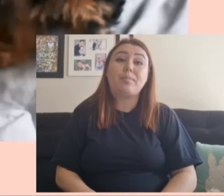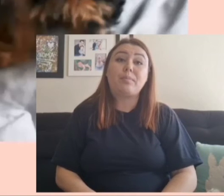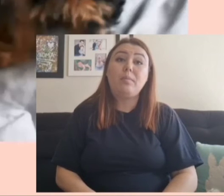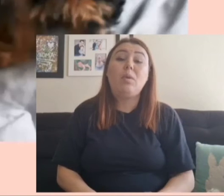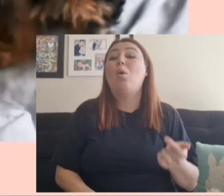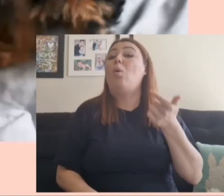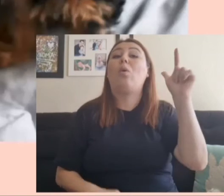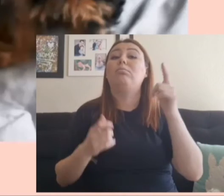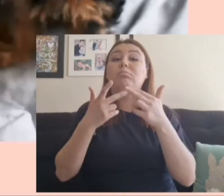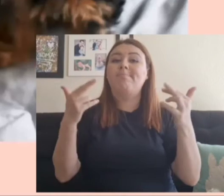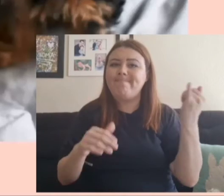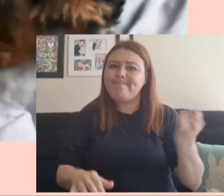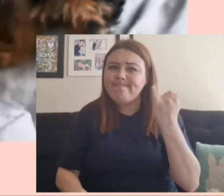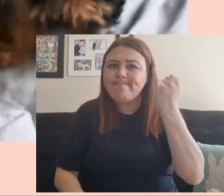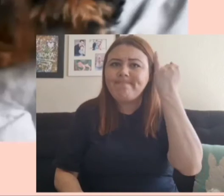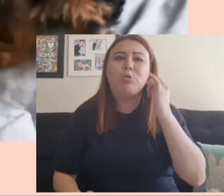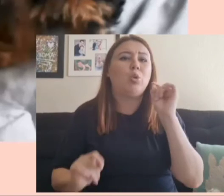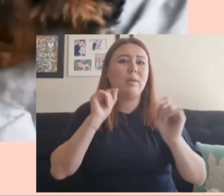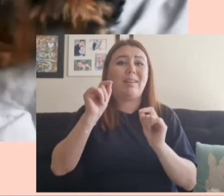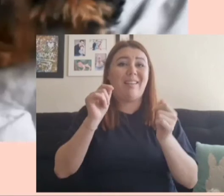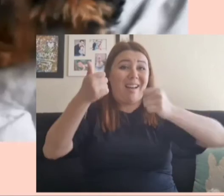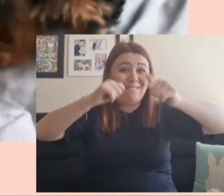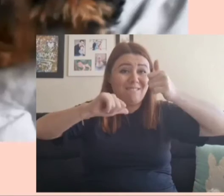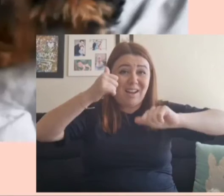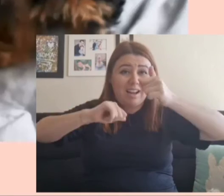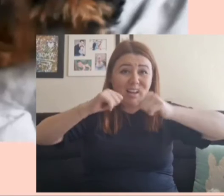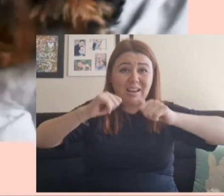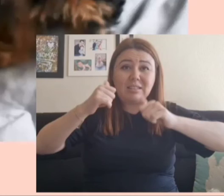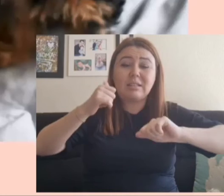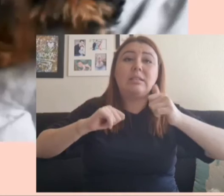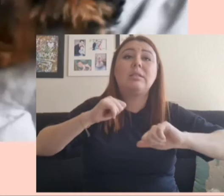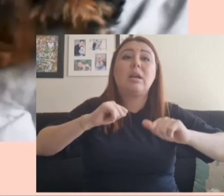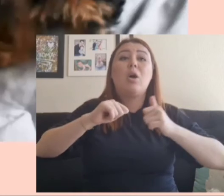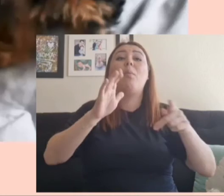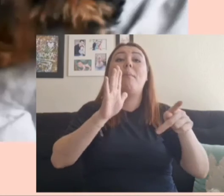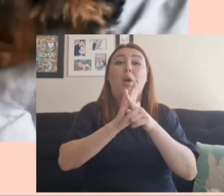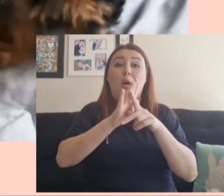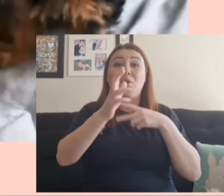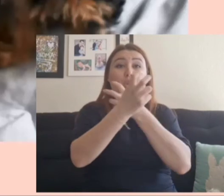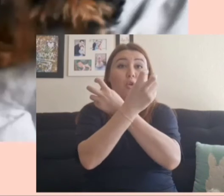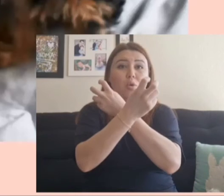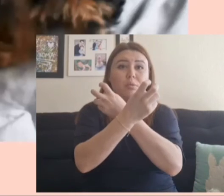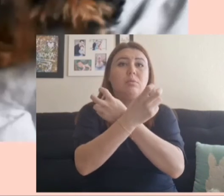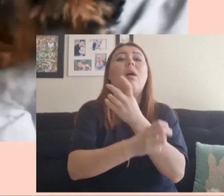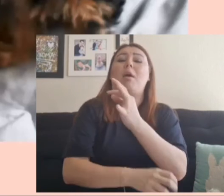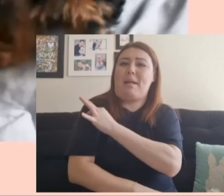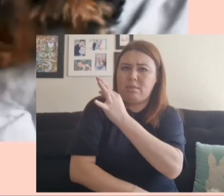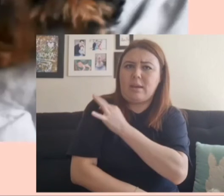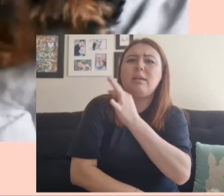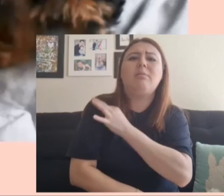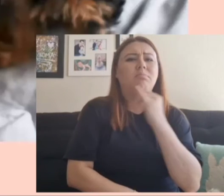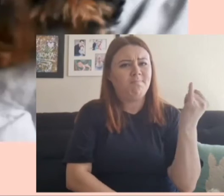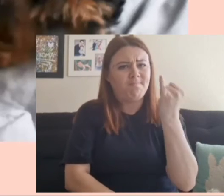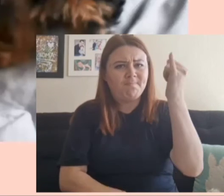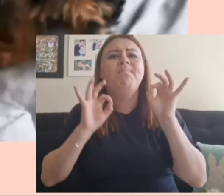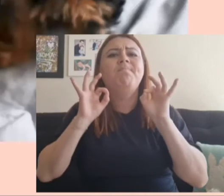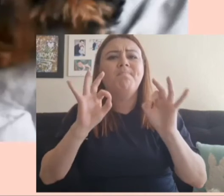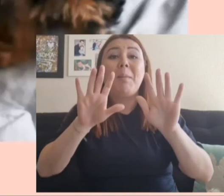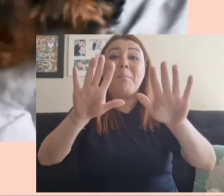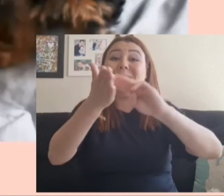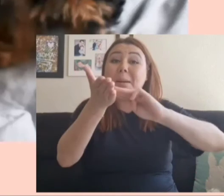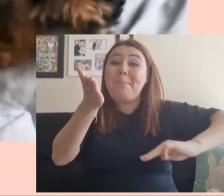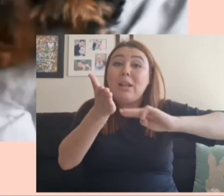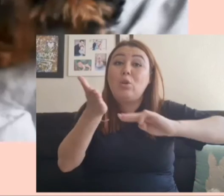que ser aprimorada para aumentar a precisão e reduzir os erros. Porém, para isso, teríamos que levar em consideração a exposição dos filhotes a